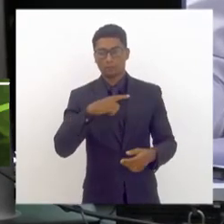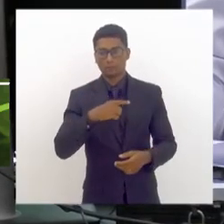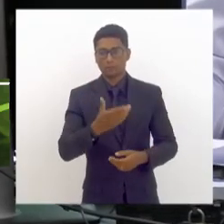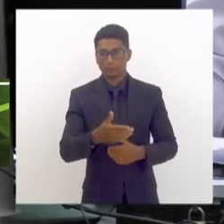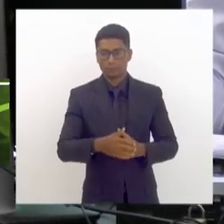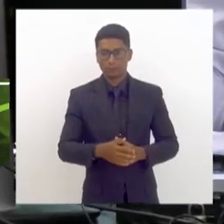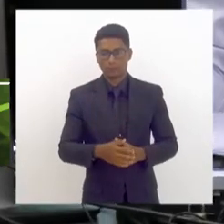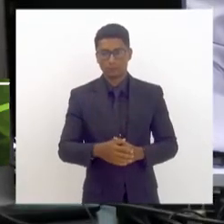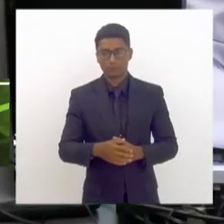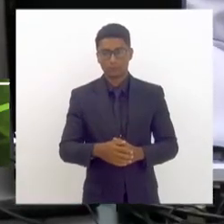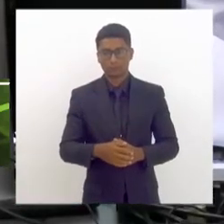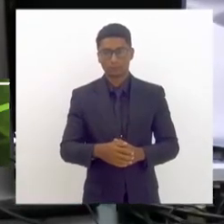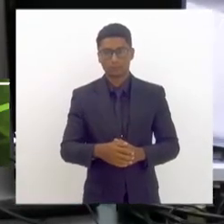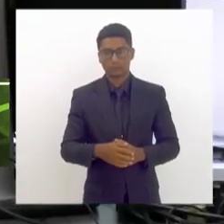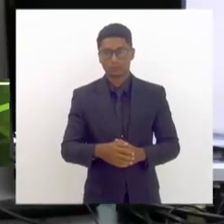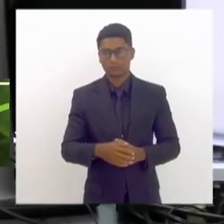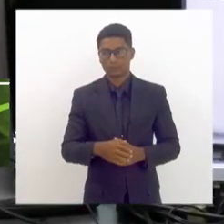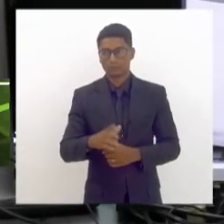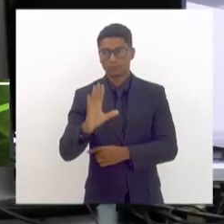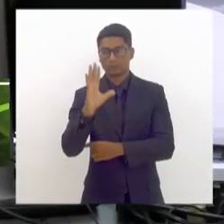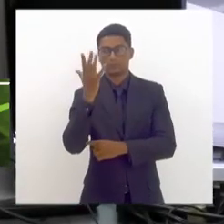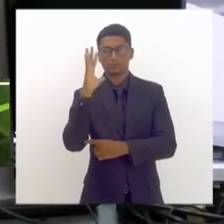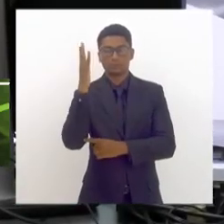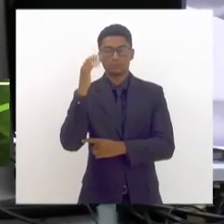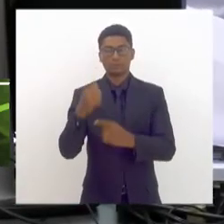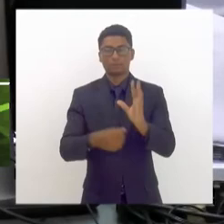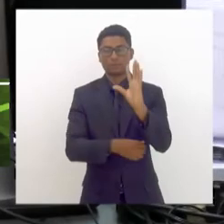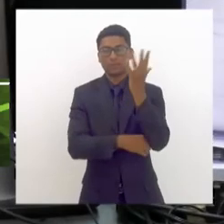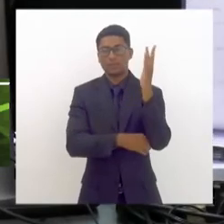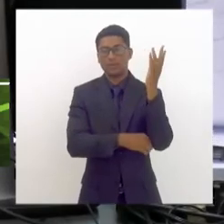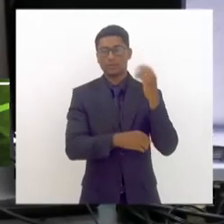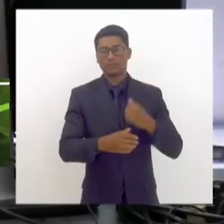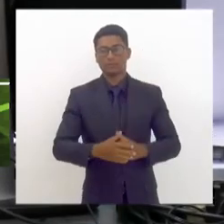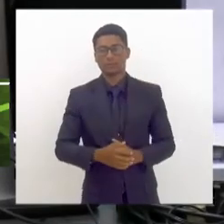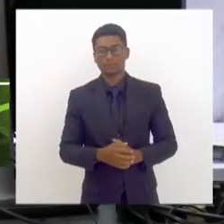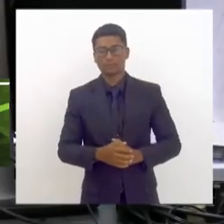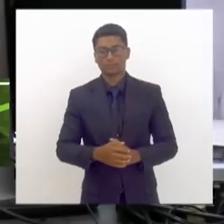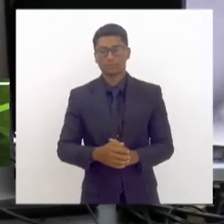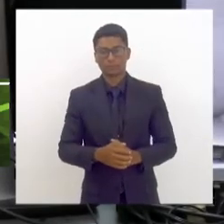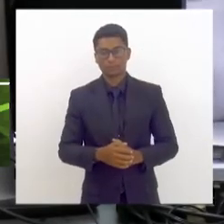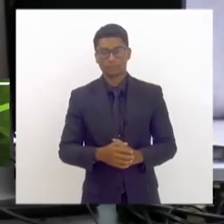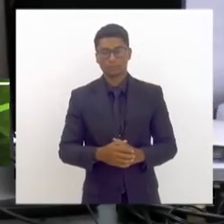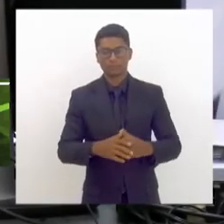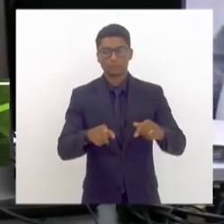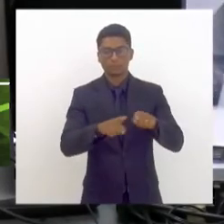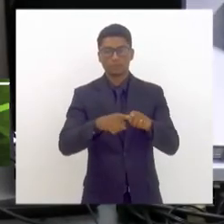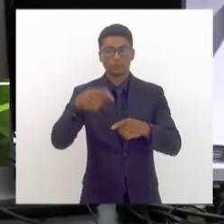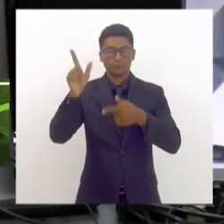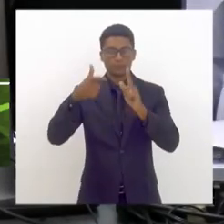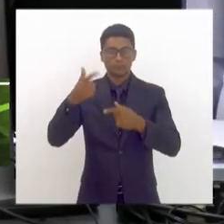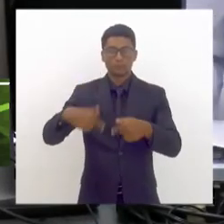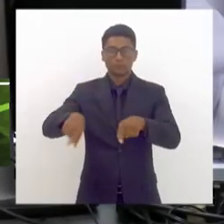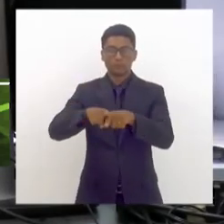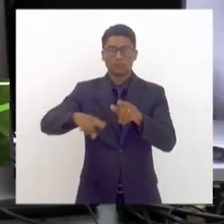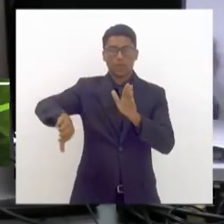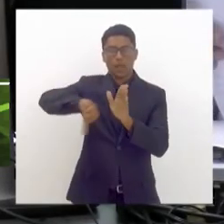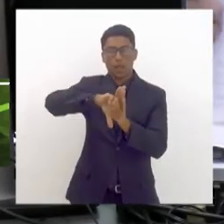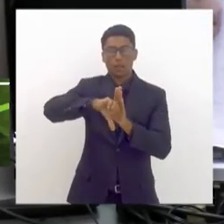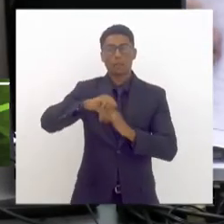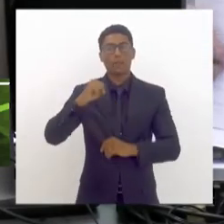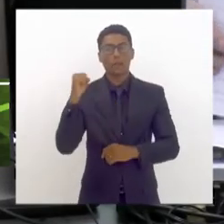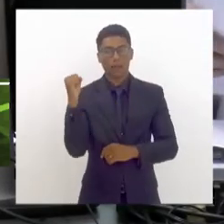Guanabara, com as implicações ambientais, econômicas, de segurança, enfim, e até outras questões de natureza criminal muito graves ali, porque